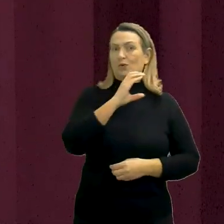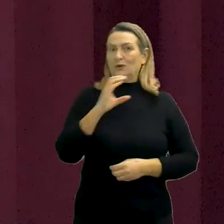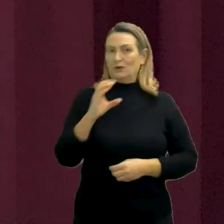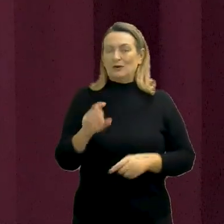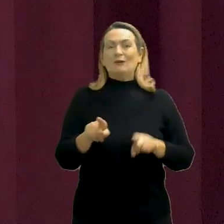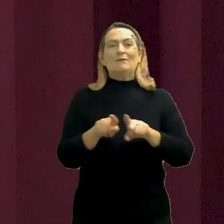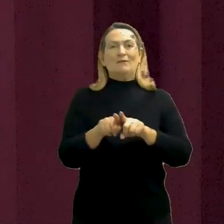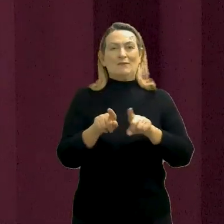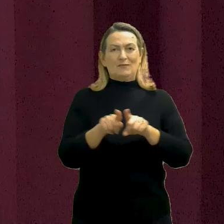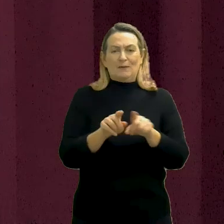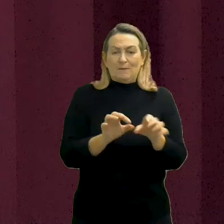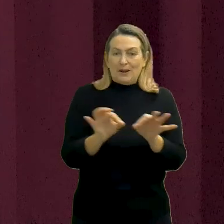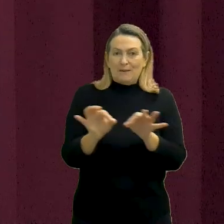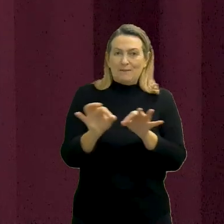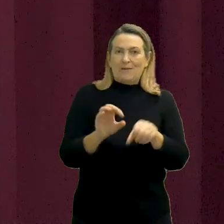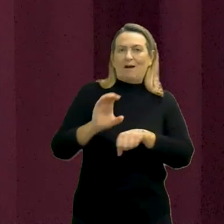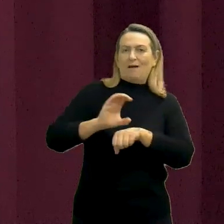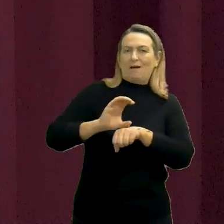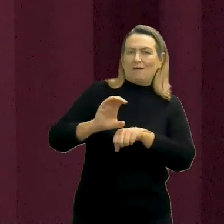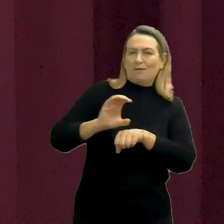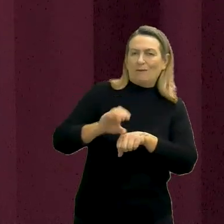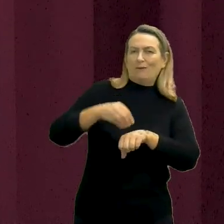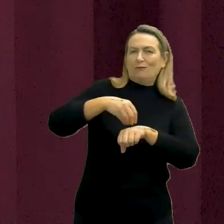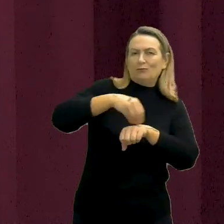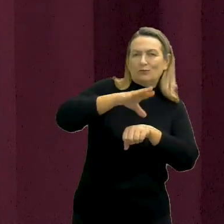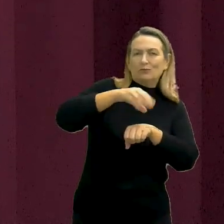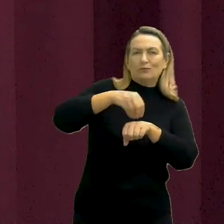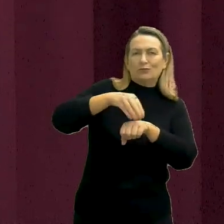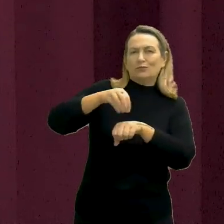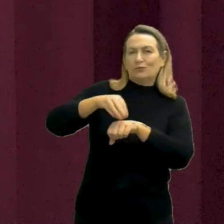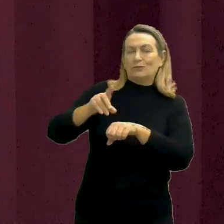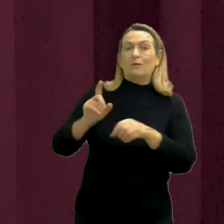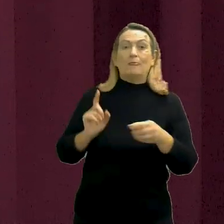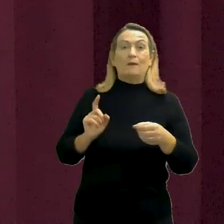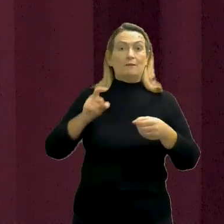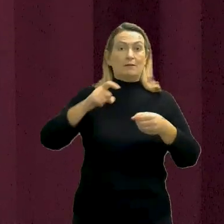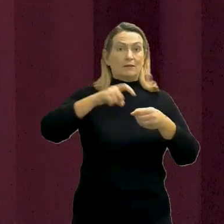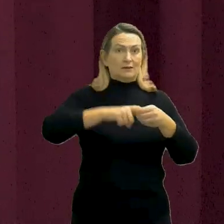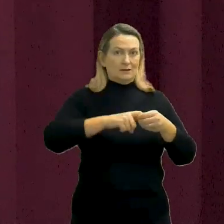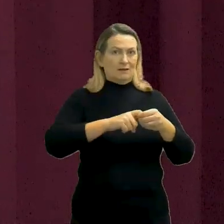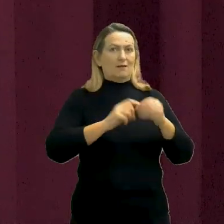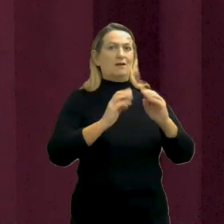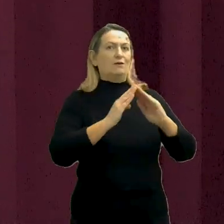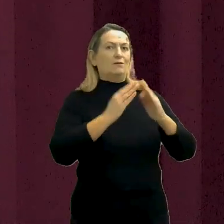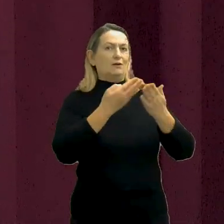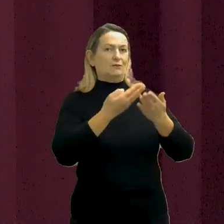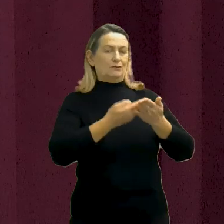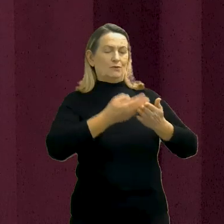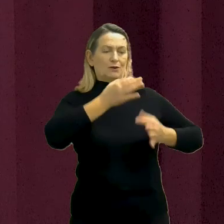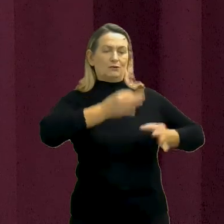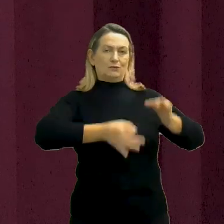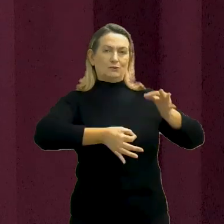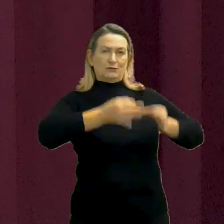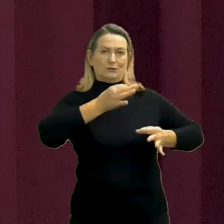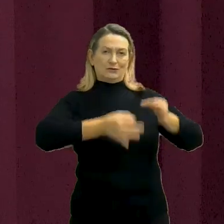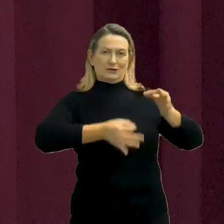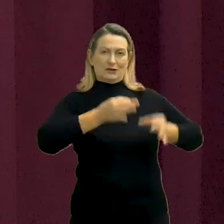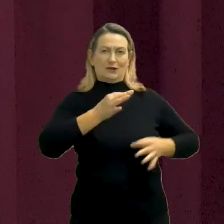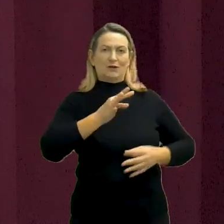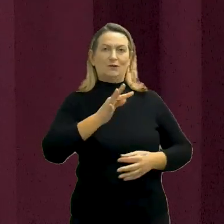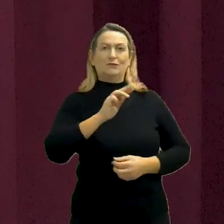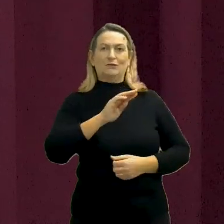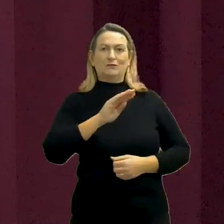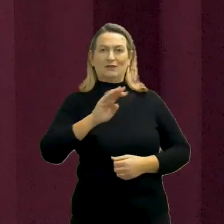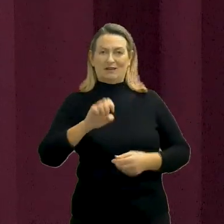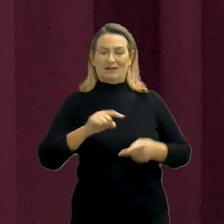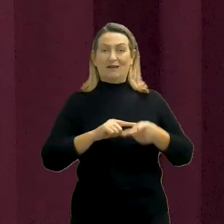Então essa é uma parceria entre entre a escola escola judicial do TRE A procuradoria regional e o ministério público